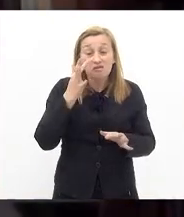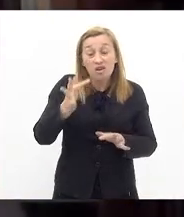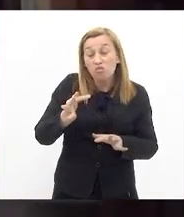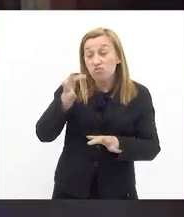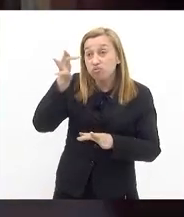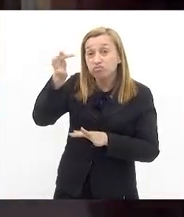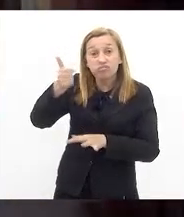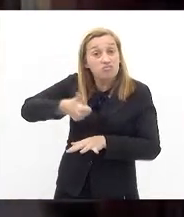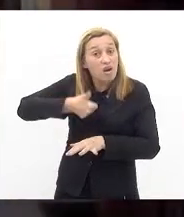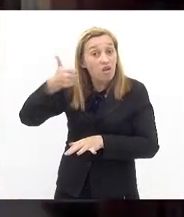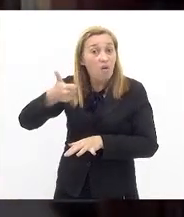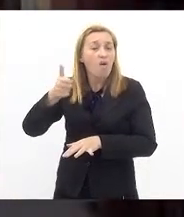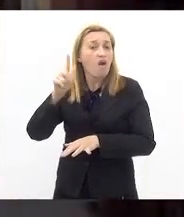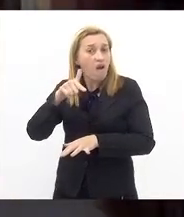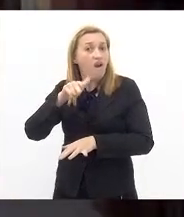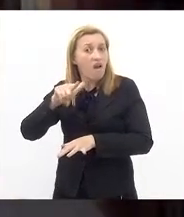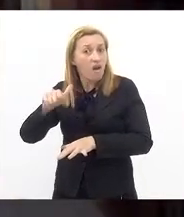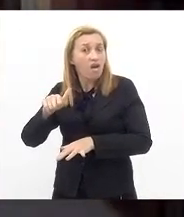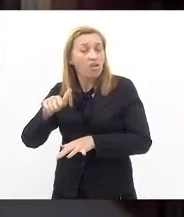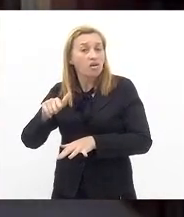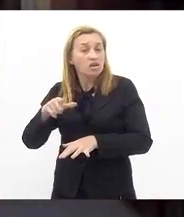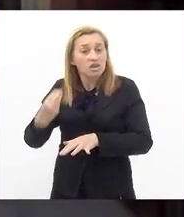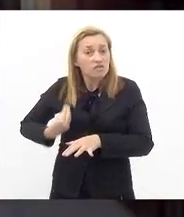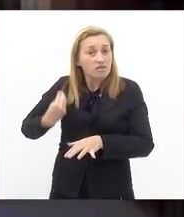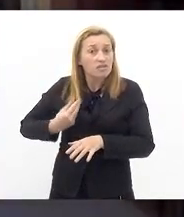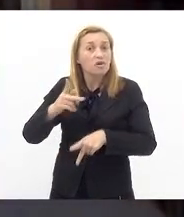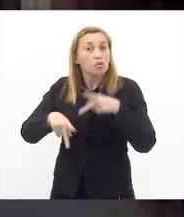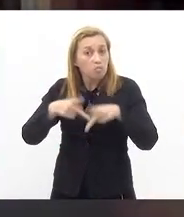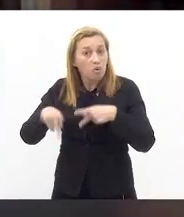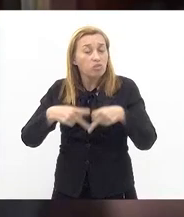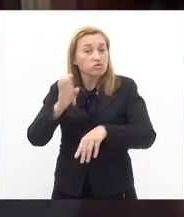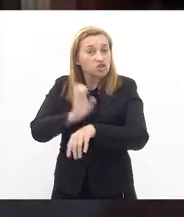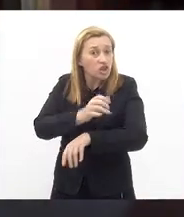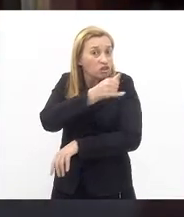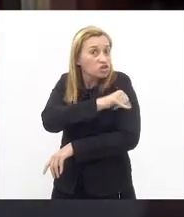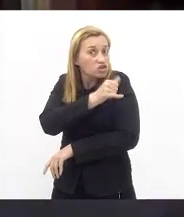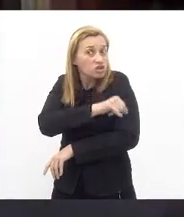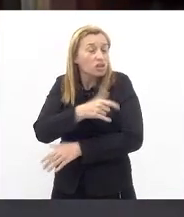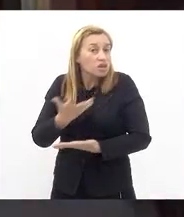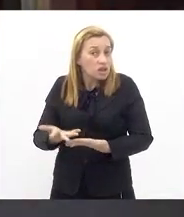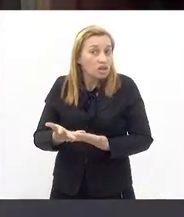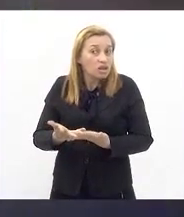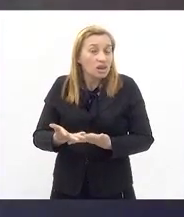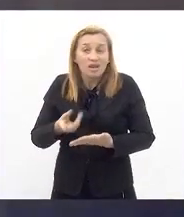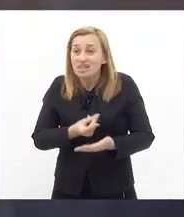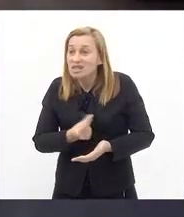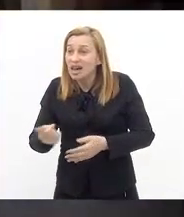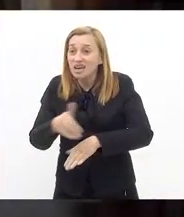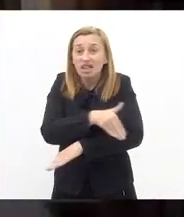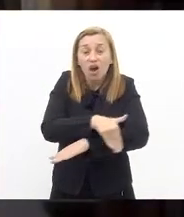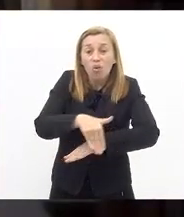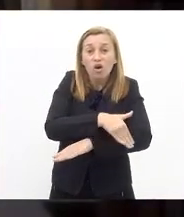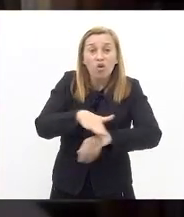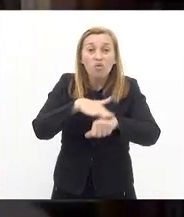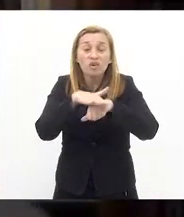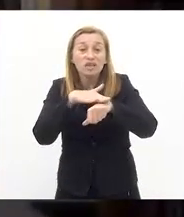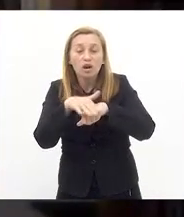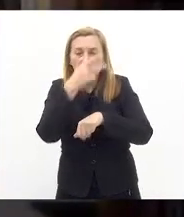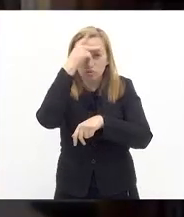melhor. É isso que vive a população da cidade do Rio de Janeiro. É sair nas ruas, é conversar com as